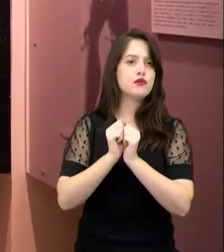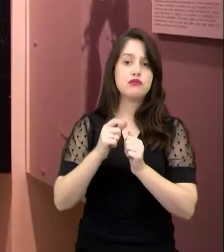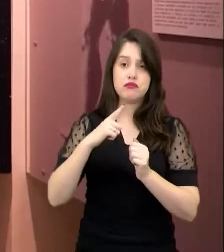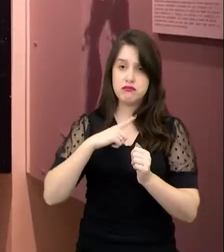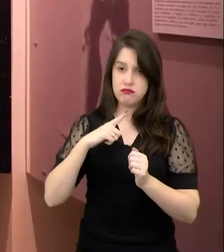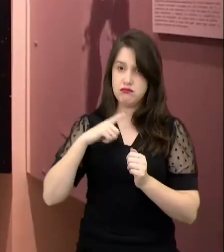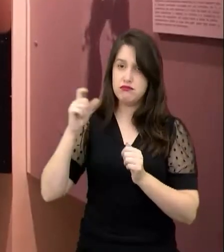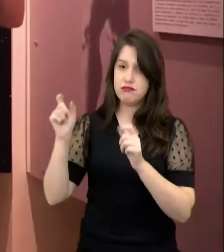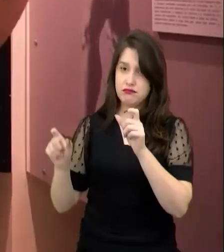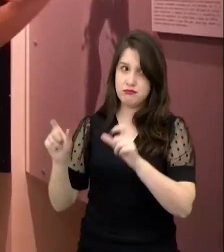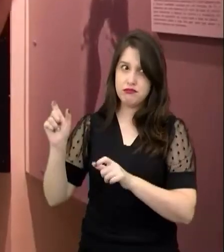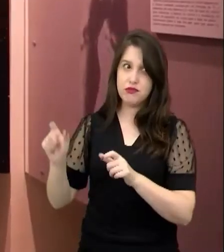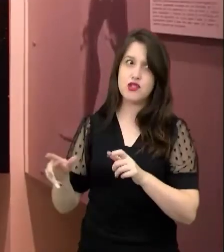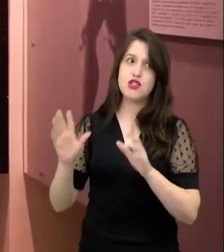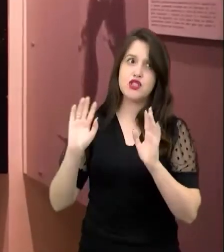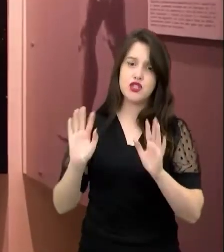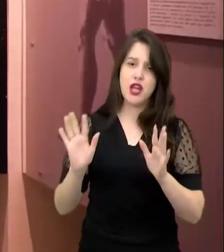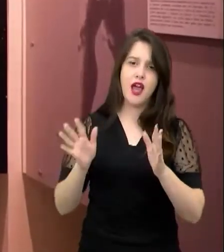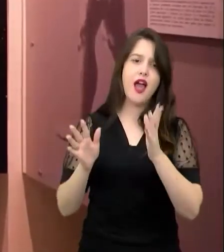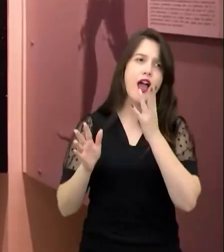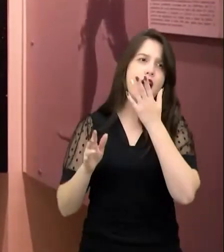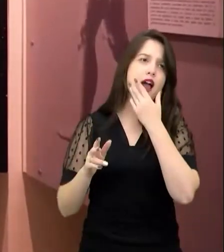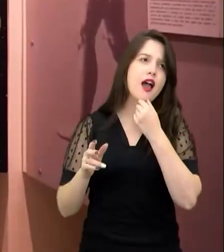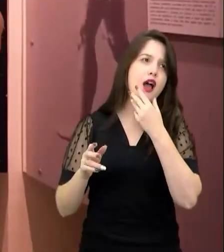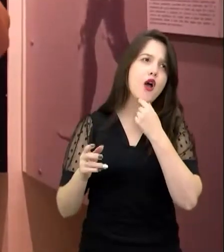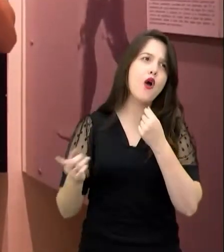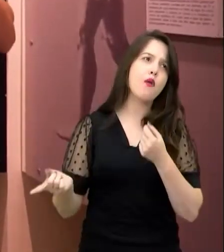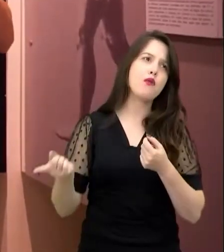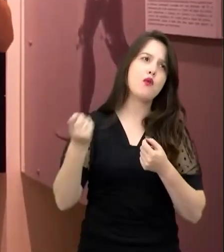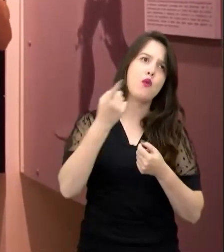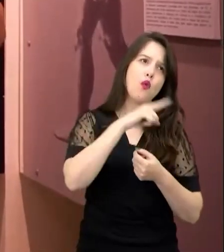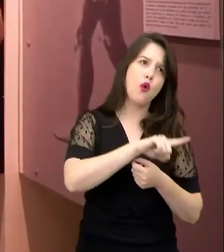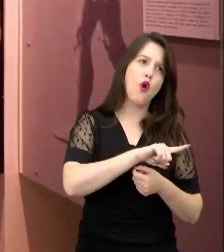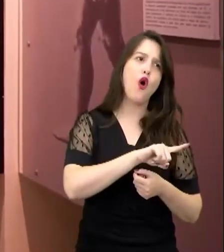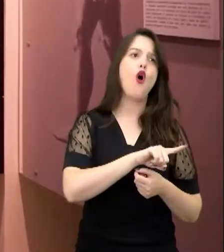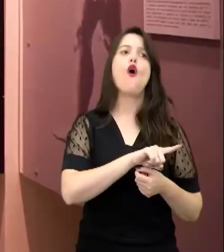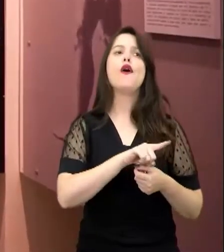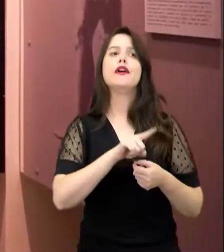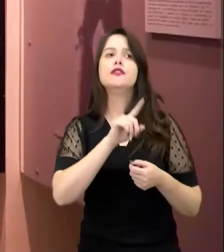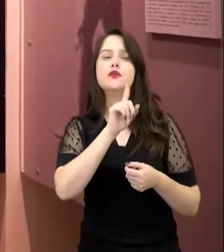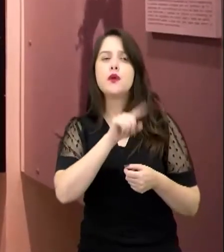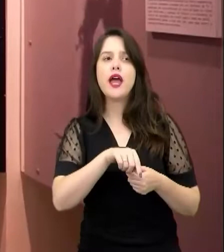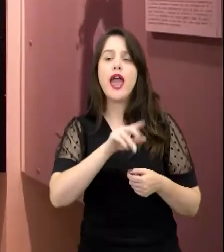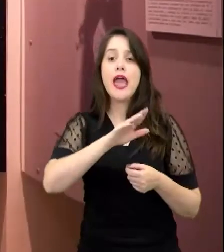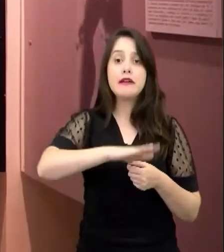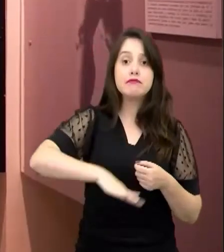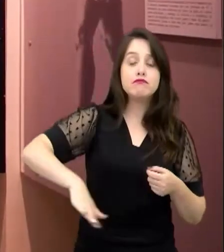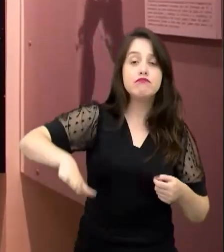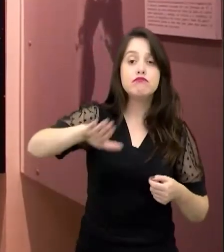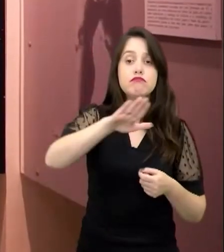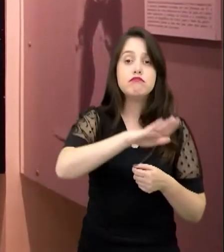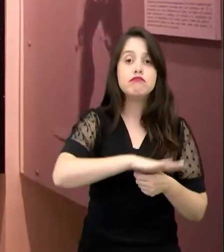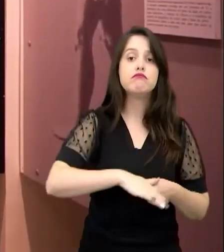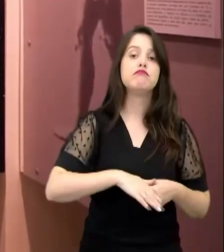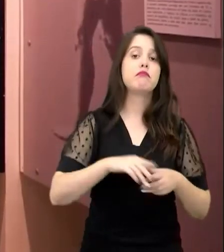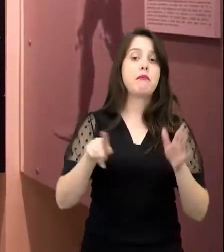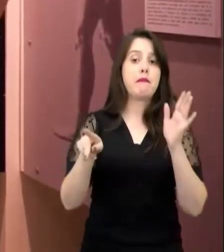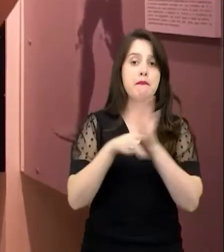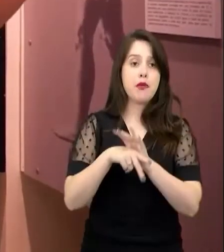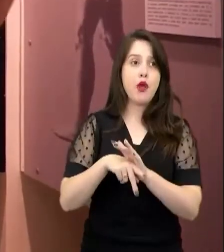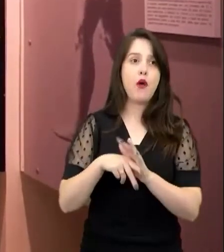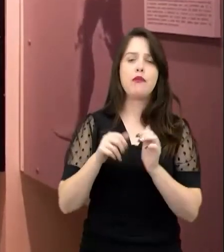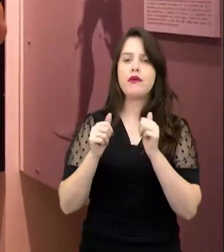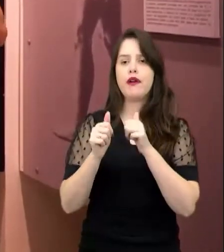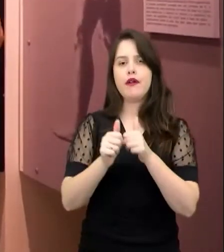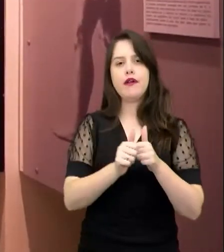tinha aqui Homo sapiens, tinha homem de Neandertal também. Então, eram espécies que ocupavam aí até mesmo ambientes próximos, mas